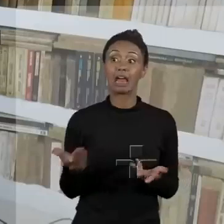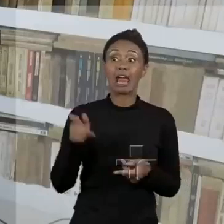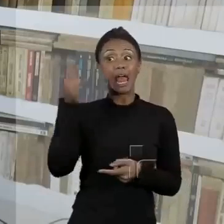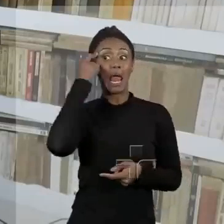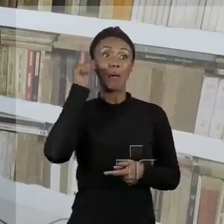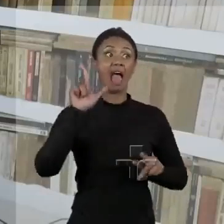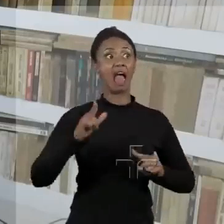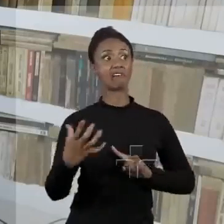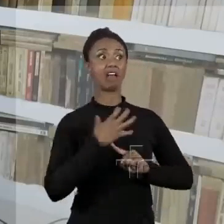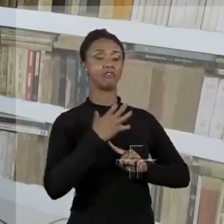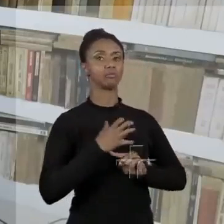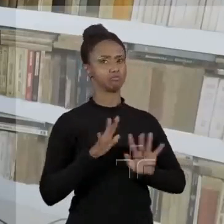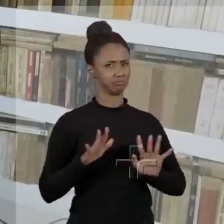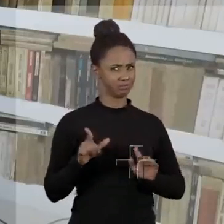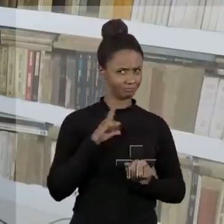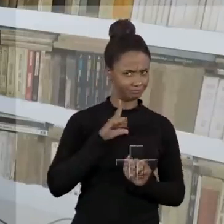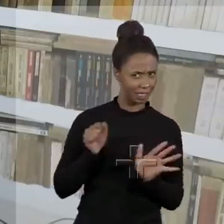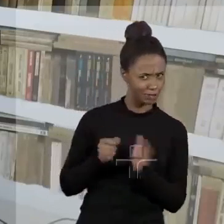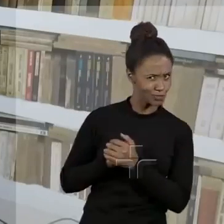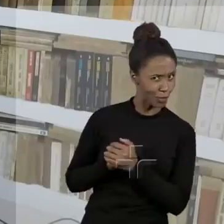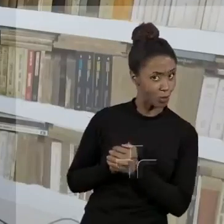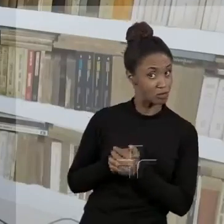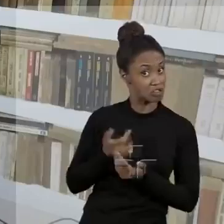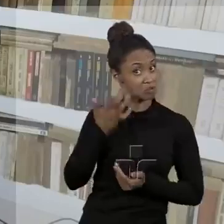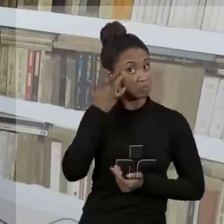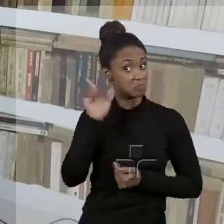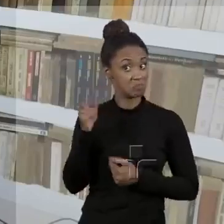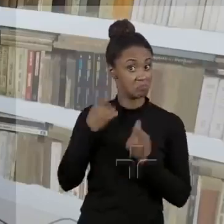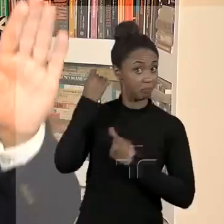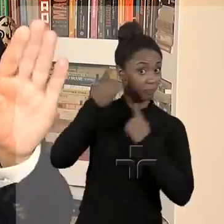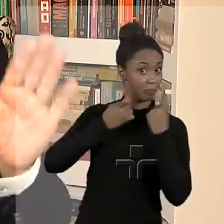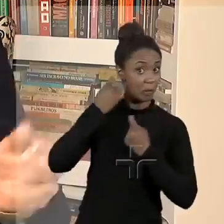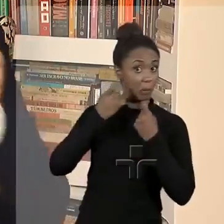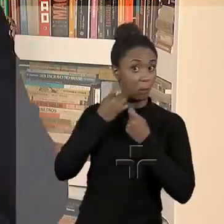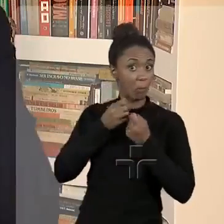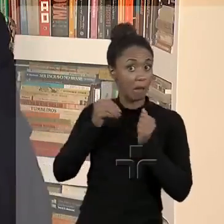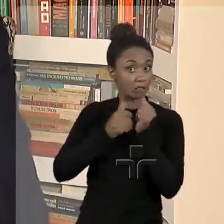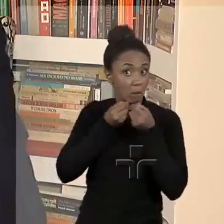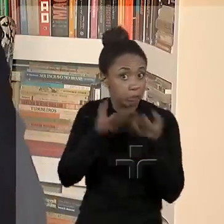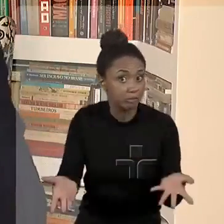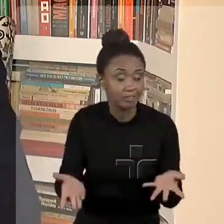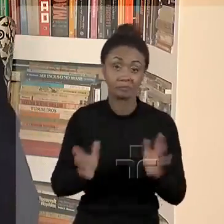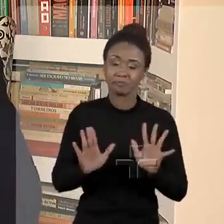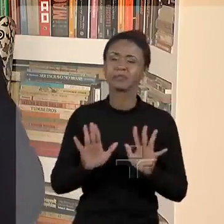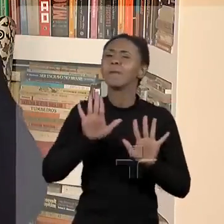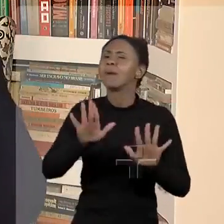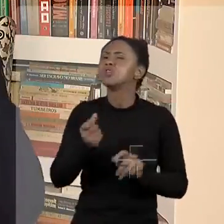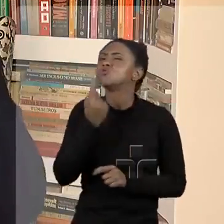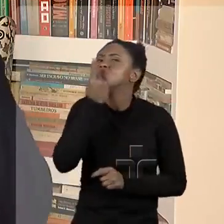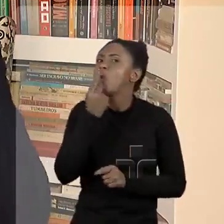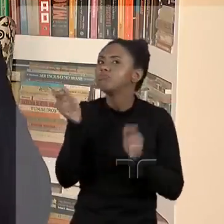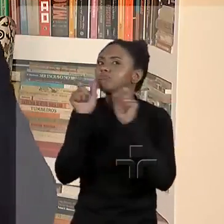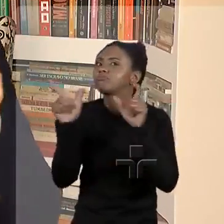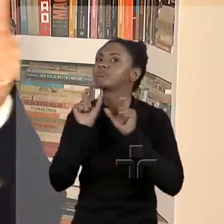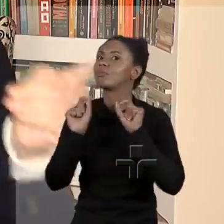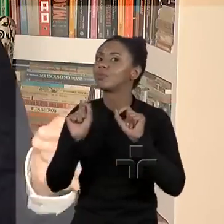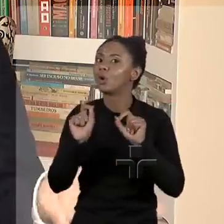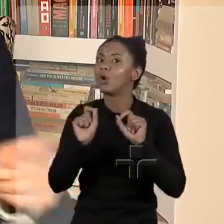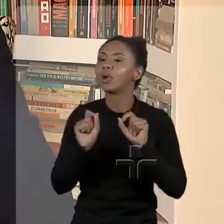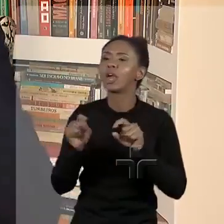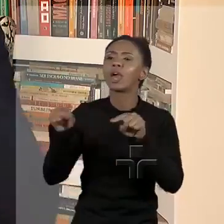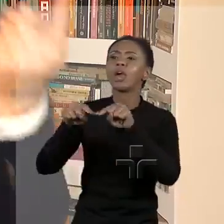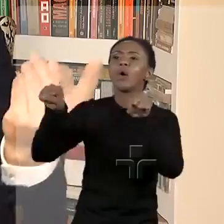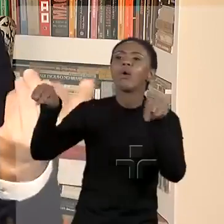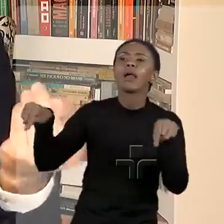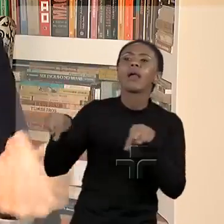atingido, só se ele tem coisas que ele fez e que ele está com preocupação com a abertura do sigilo. Mas chama atenção o funcionamento daquele